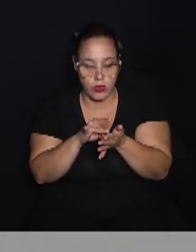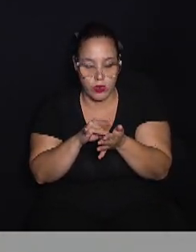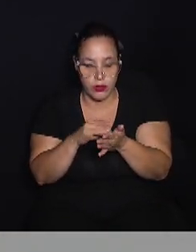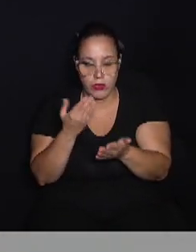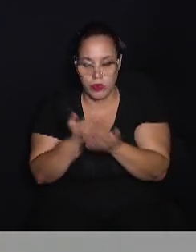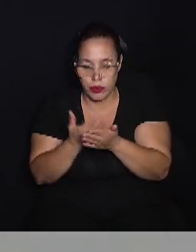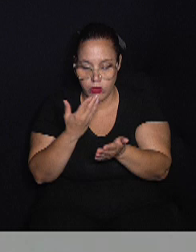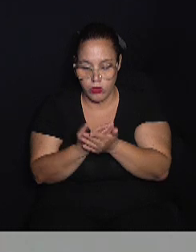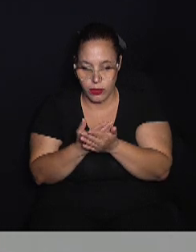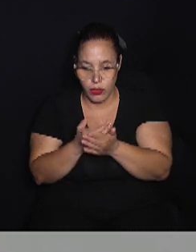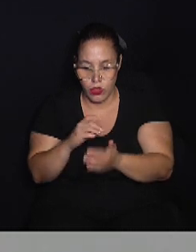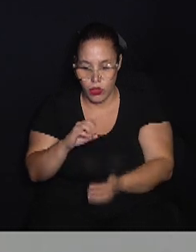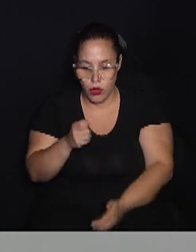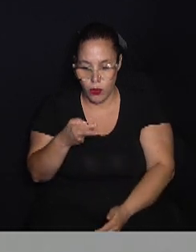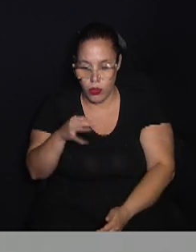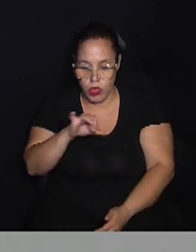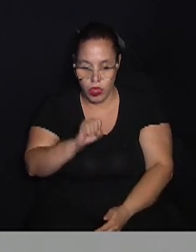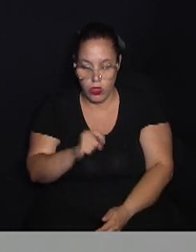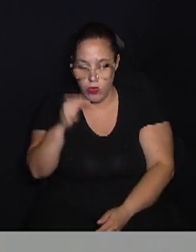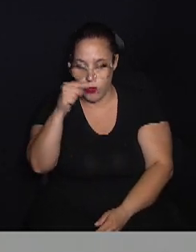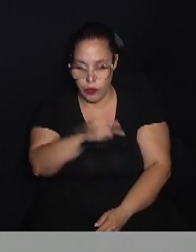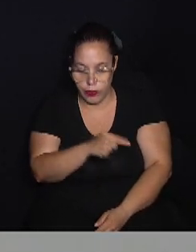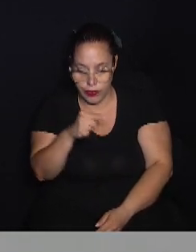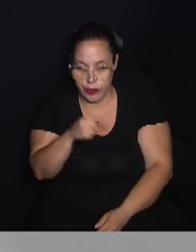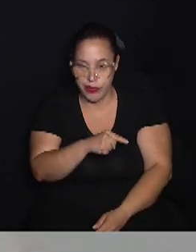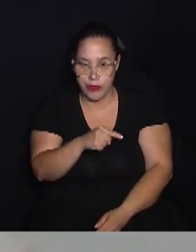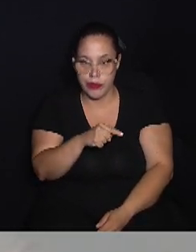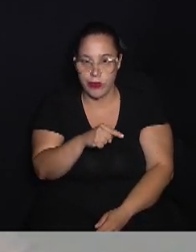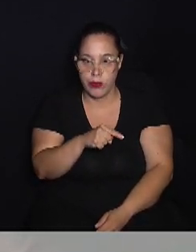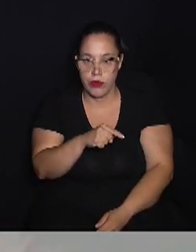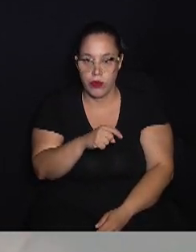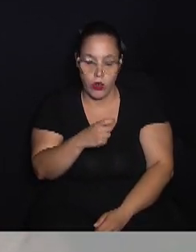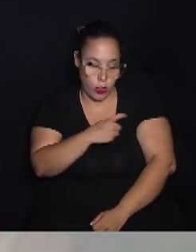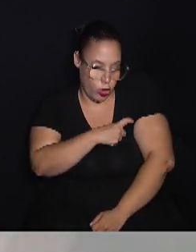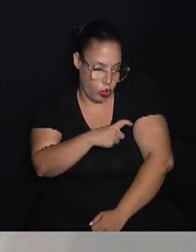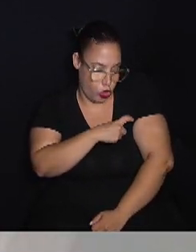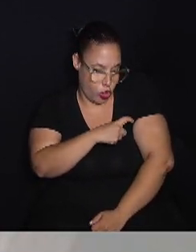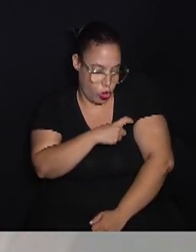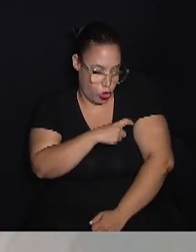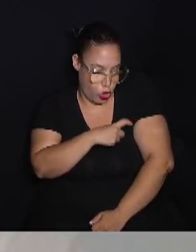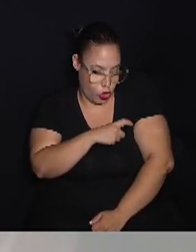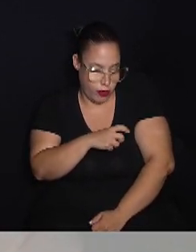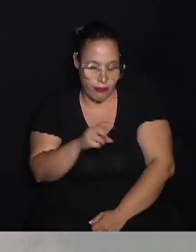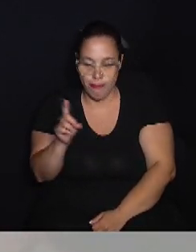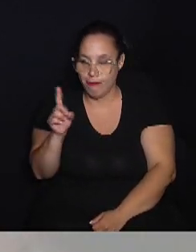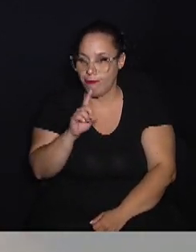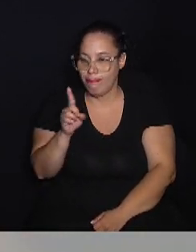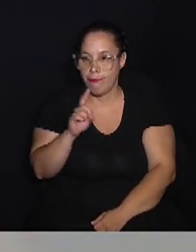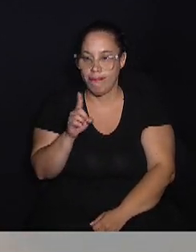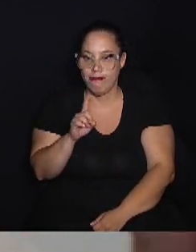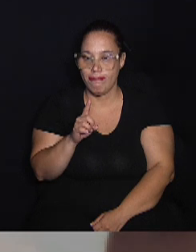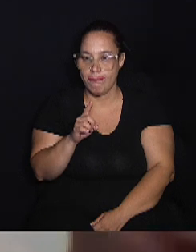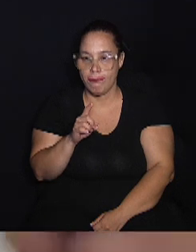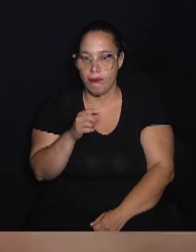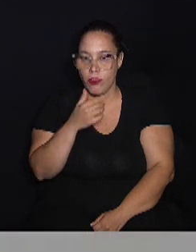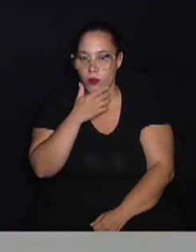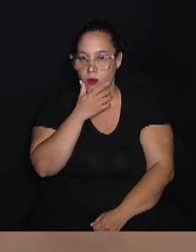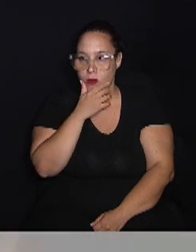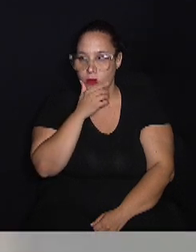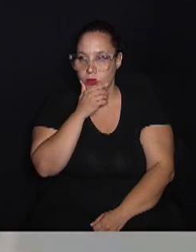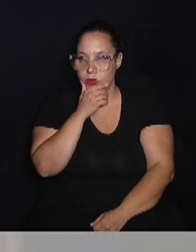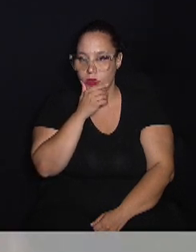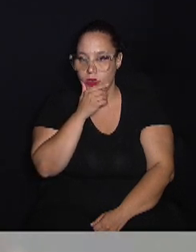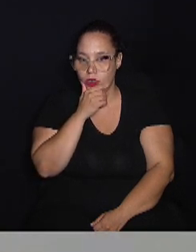a composição aí do desodorante eles não são aí como que eu posso